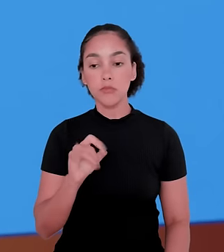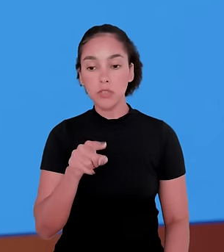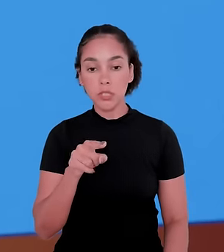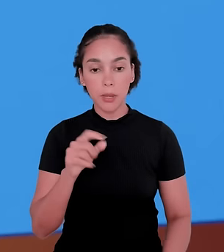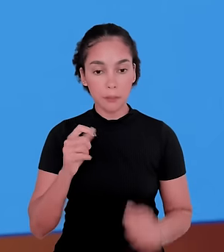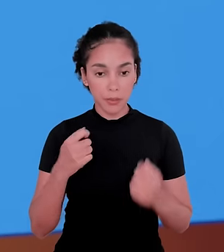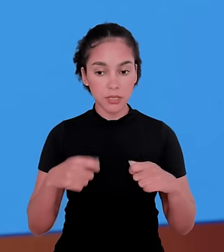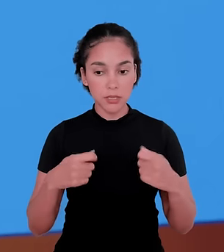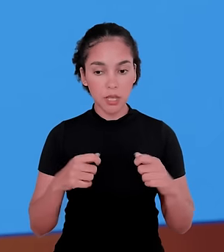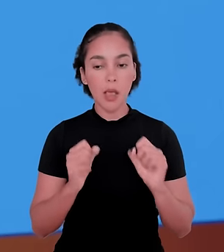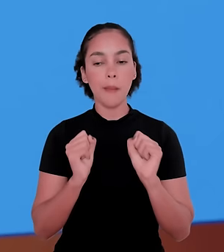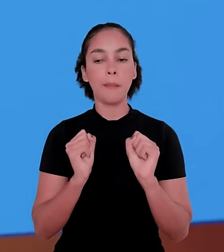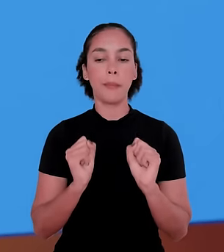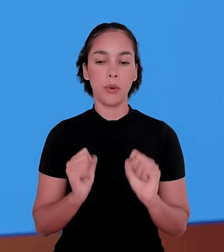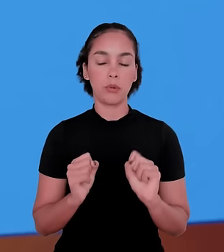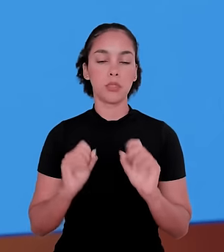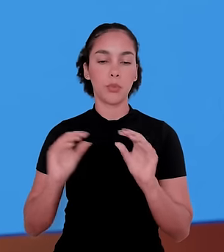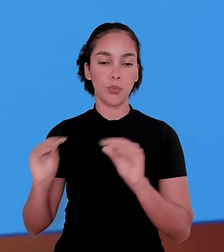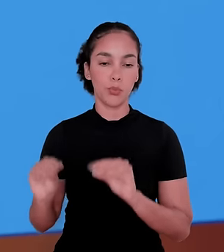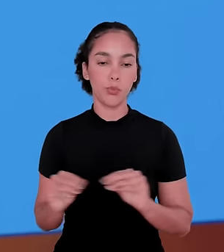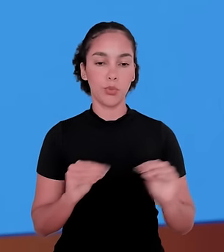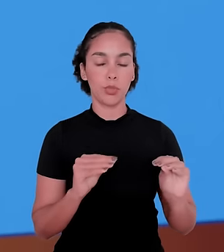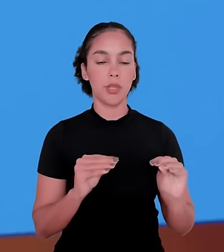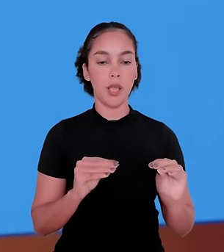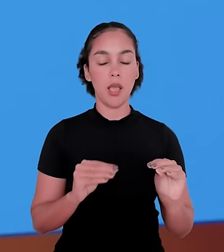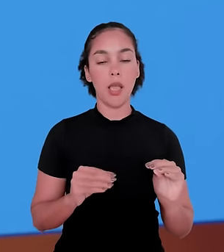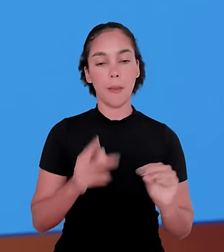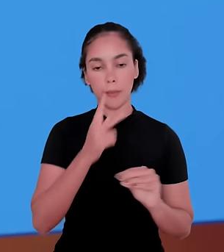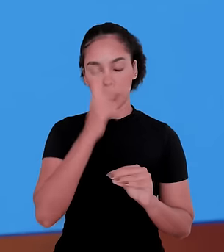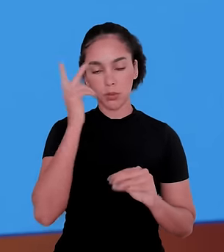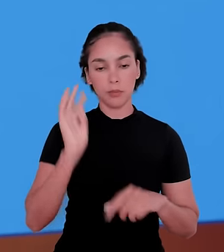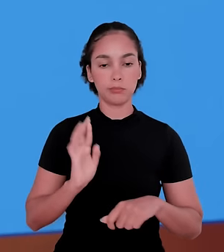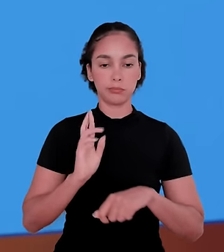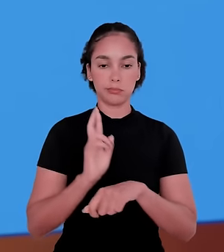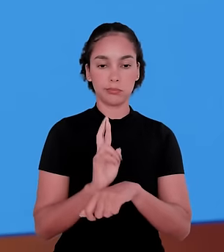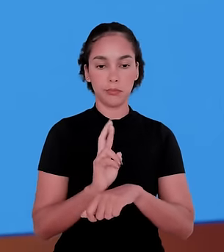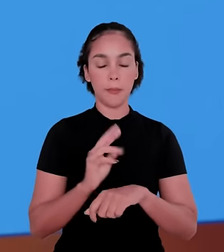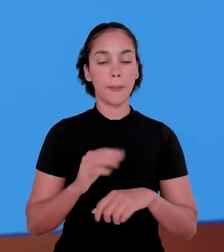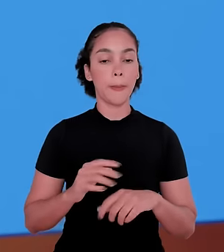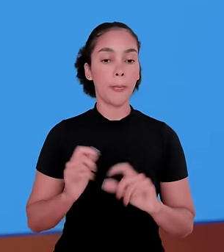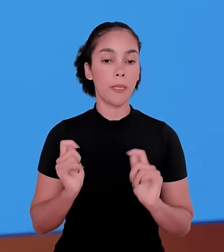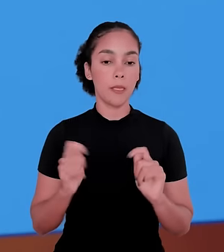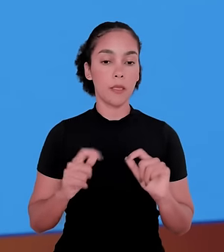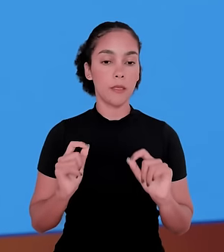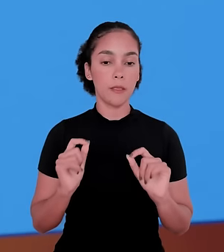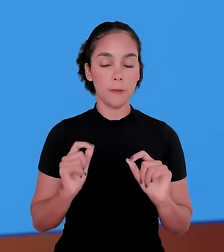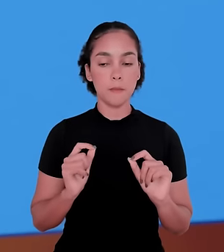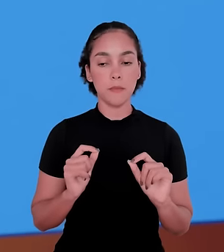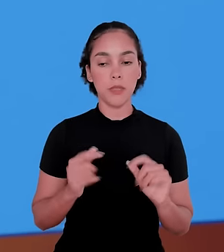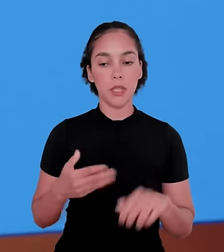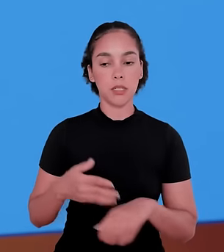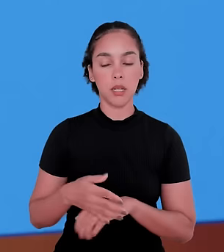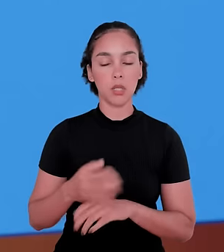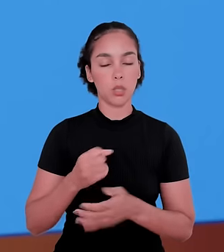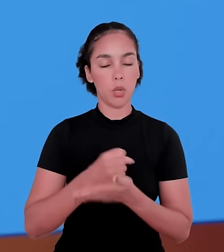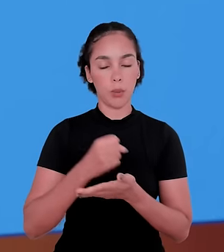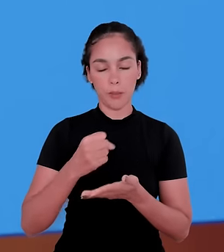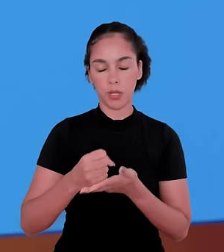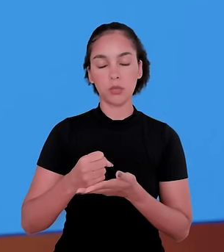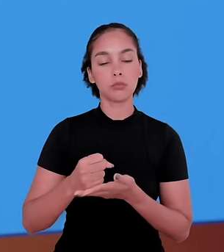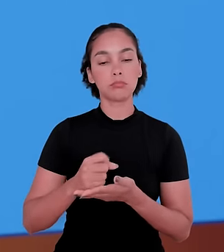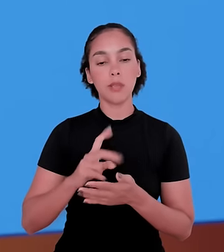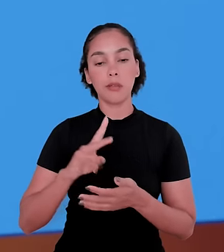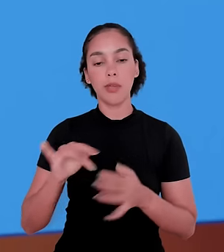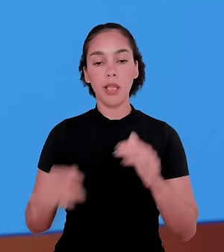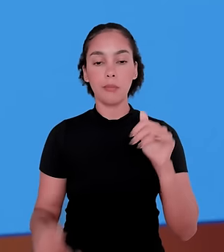você precisar né você pode já fazer a transferência de titularidade eh você tem que entrar com a documentação no INPI para solicitar eles